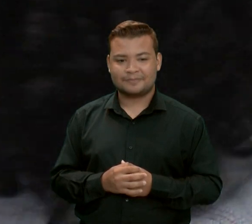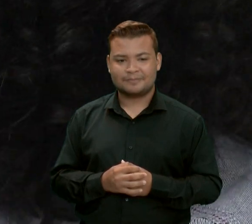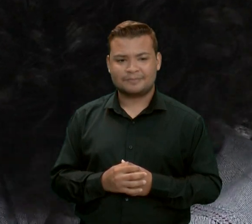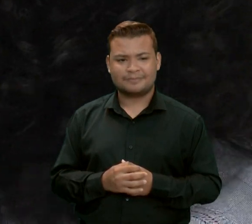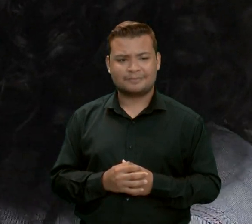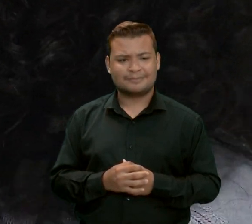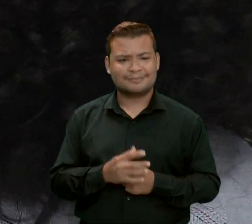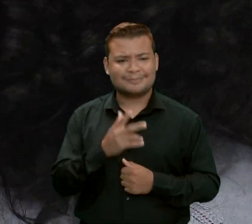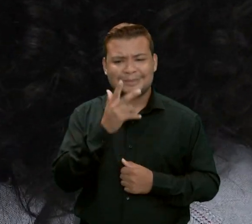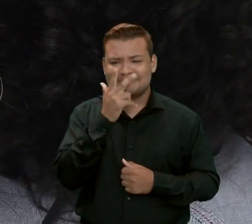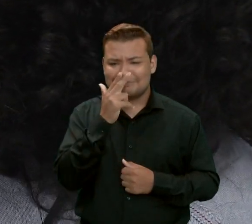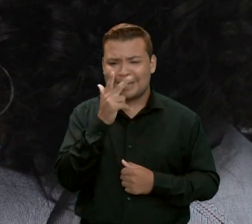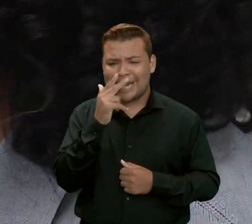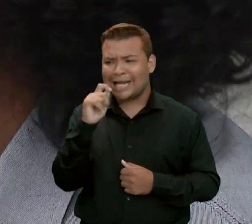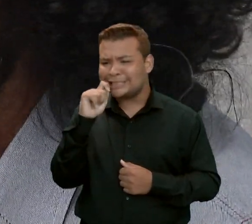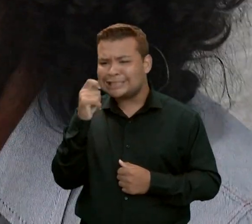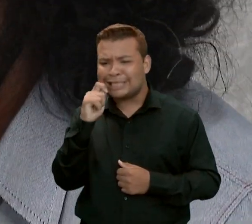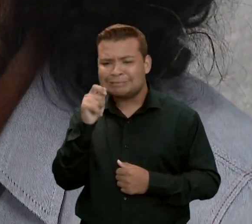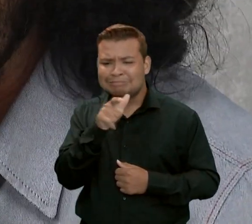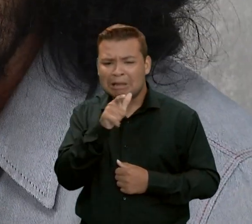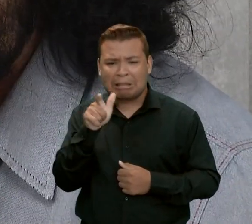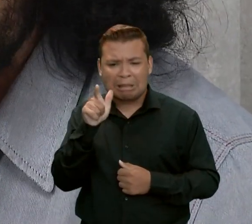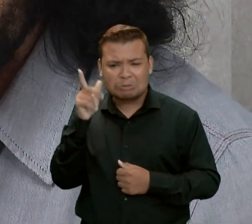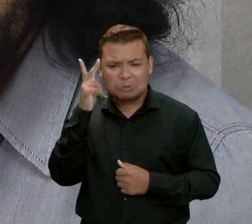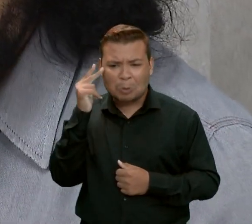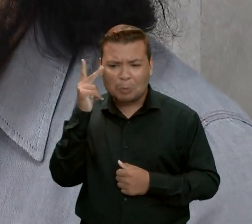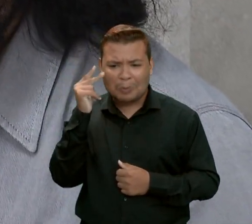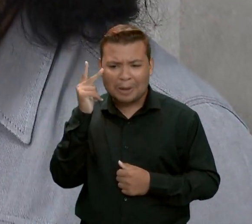Parece um snackzinho mesmo, né? Um lanche.